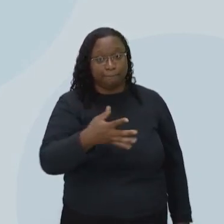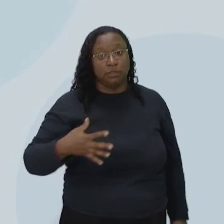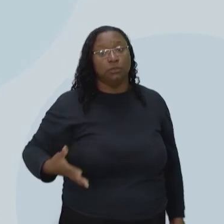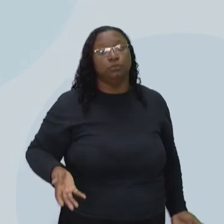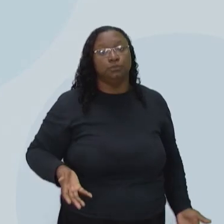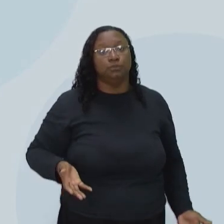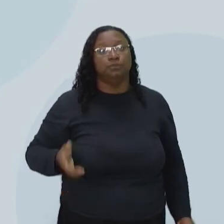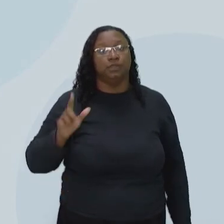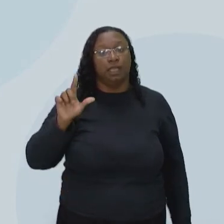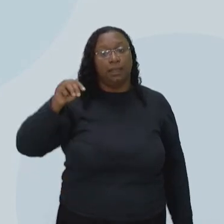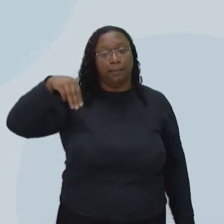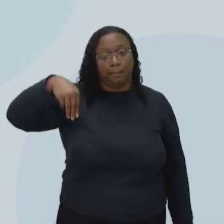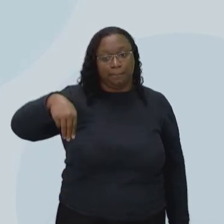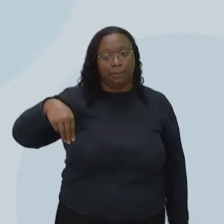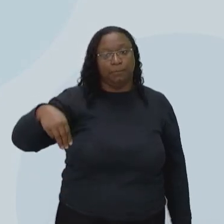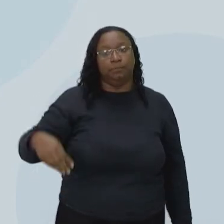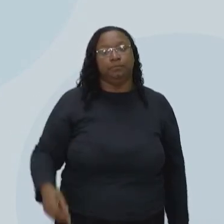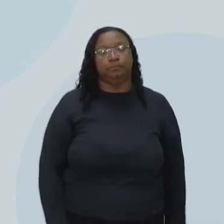lux.